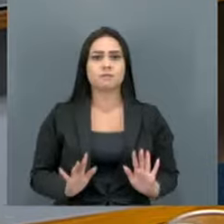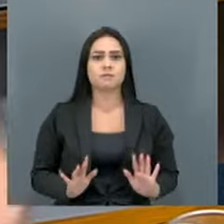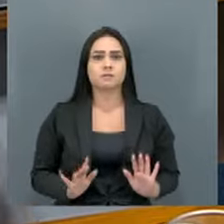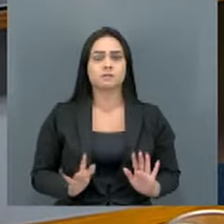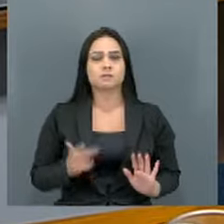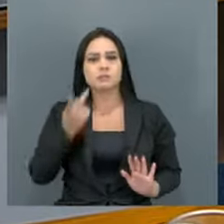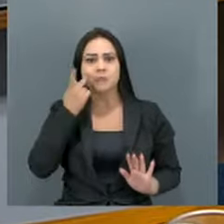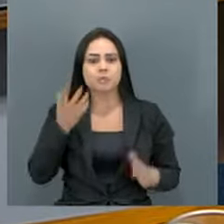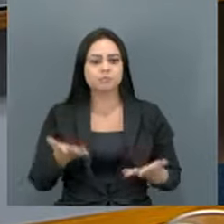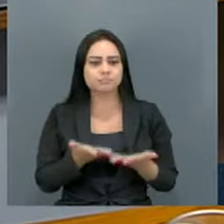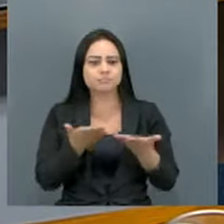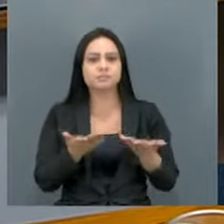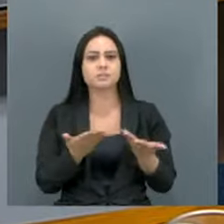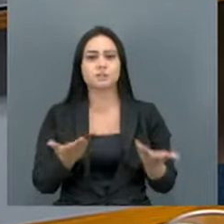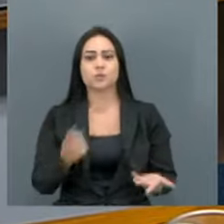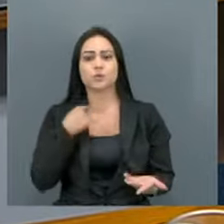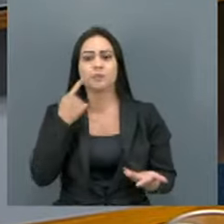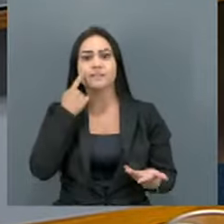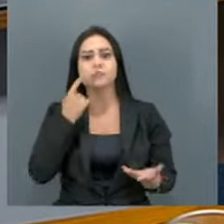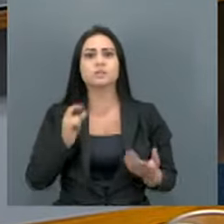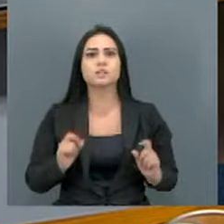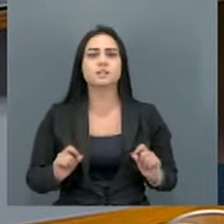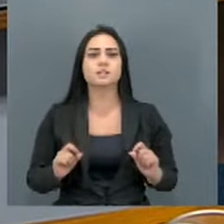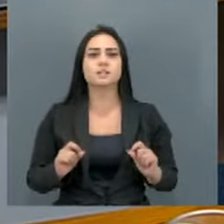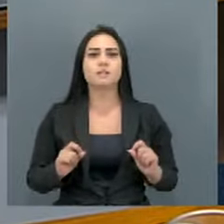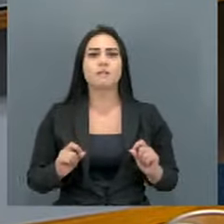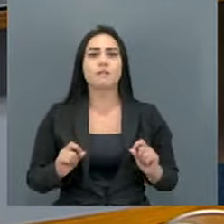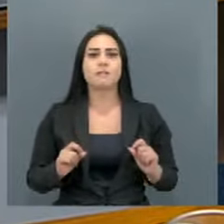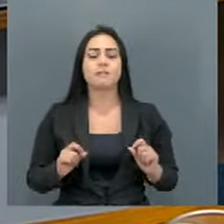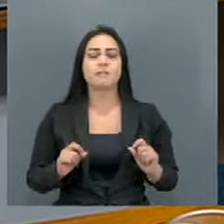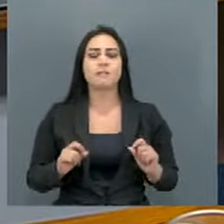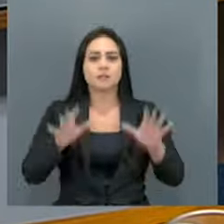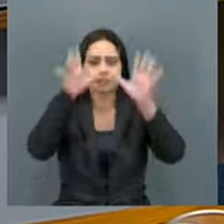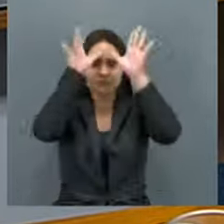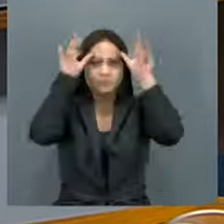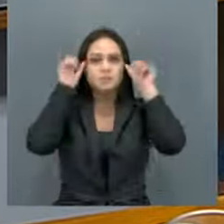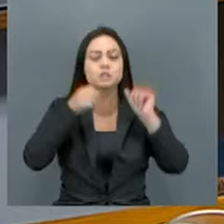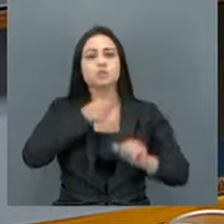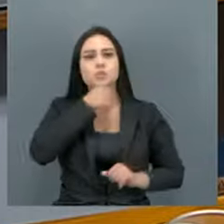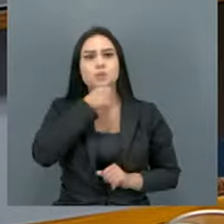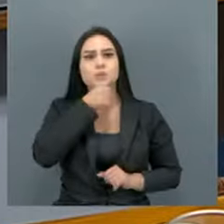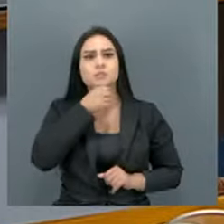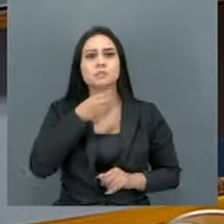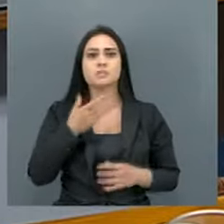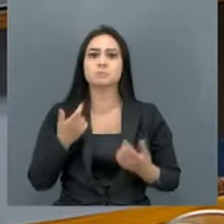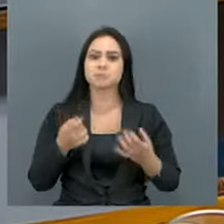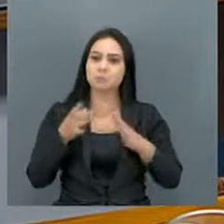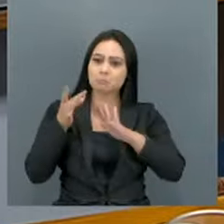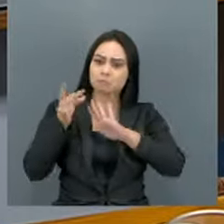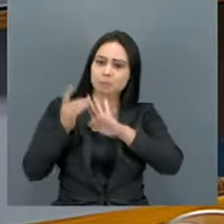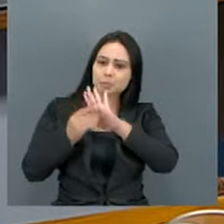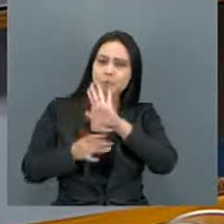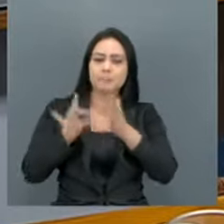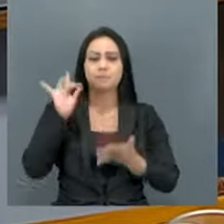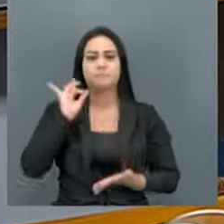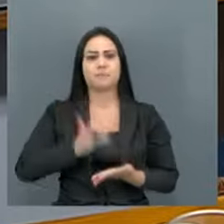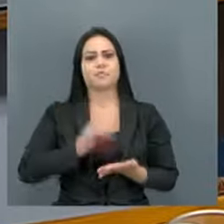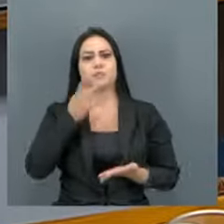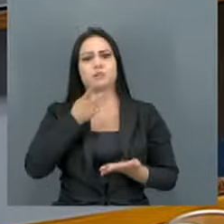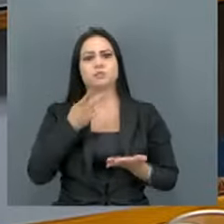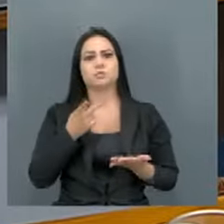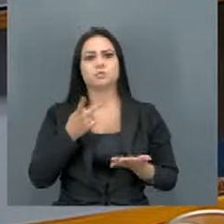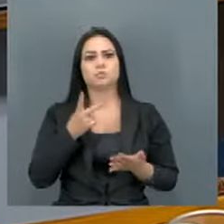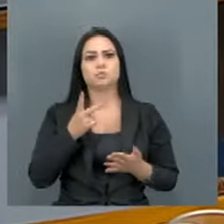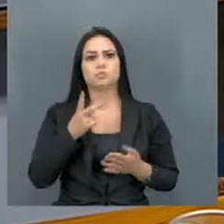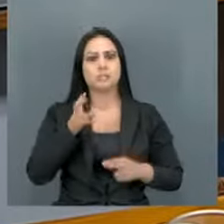ascender. Então, a gente está vendo aqui caciques já mais idosos e com tanta precisão falando. Quando a gente senta